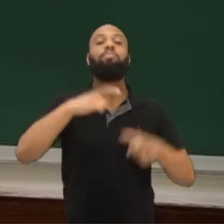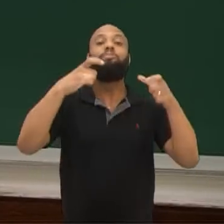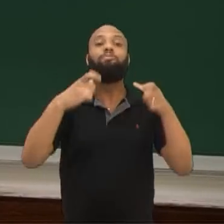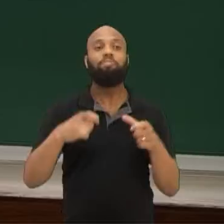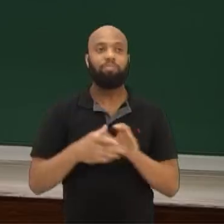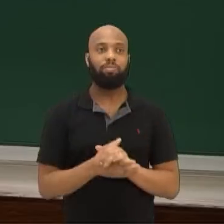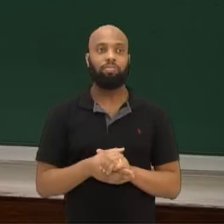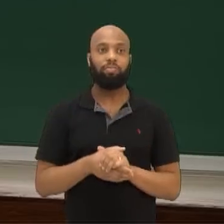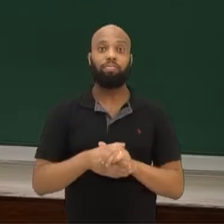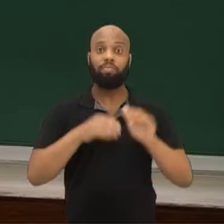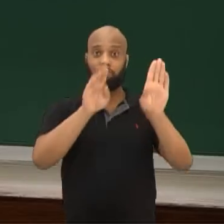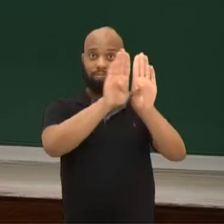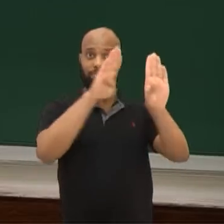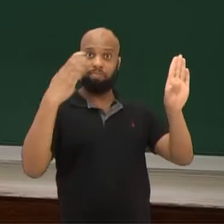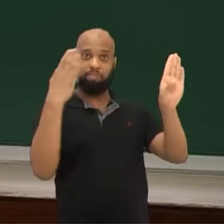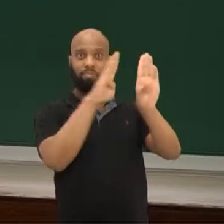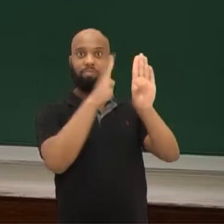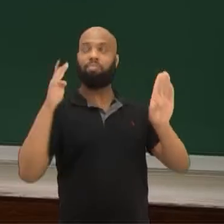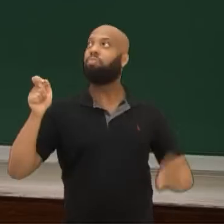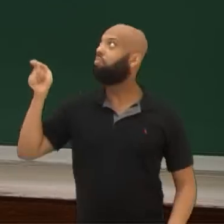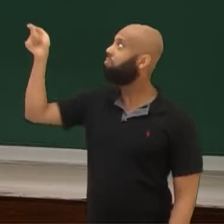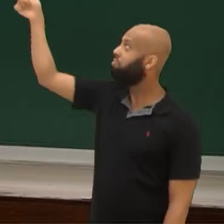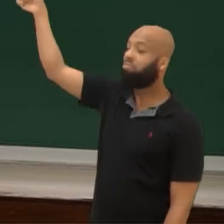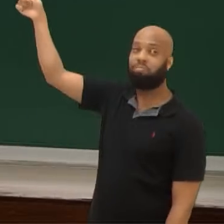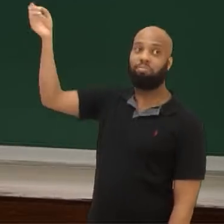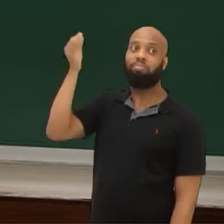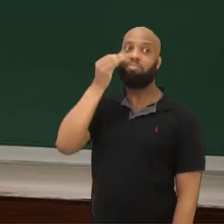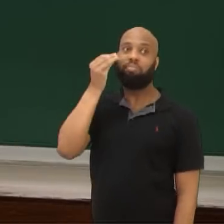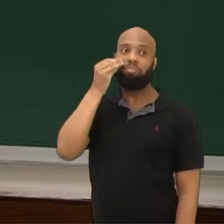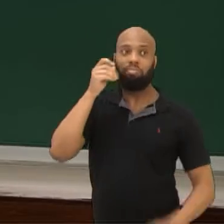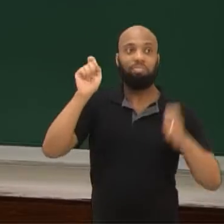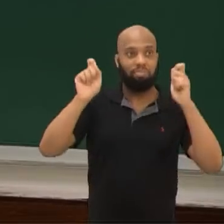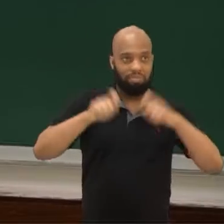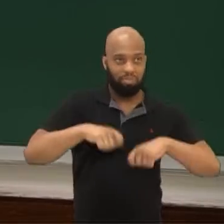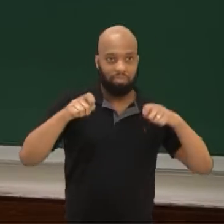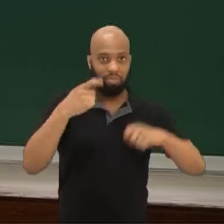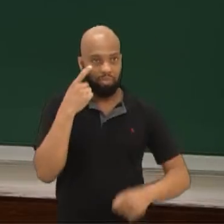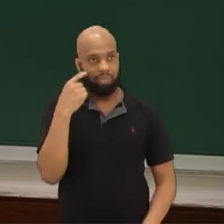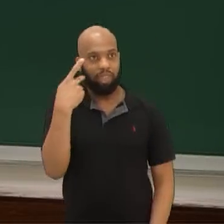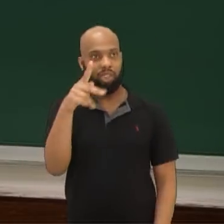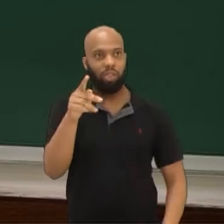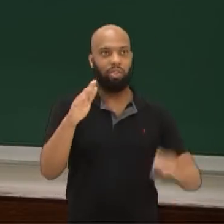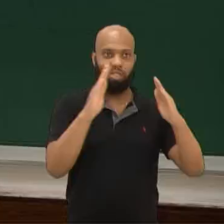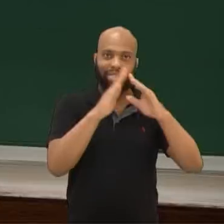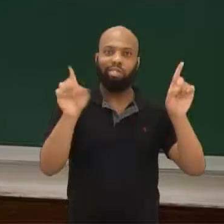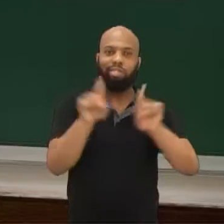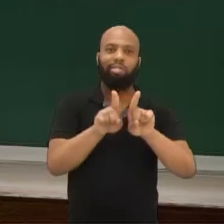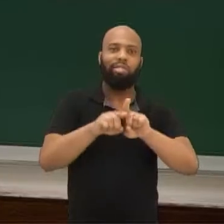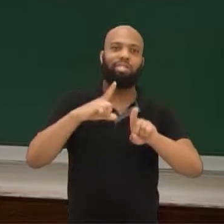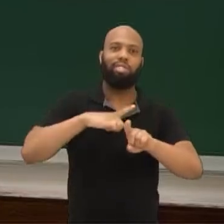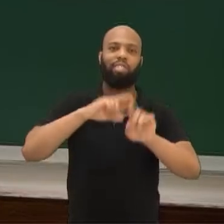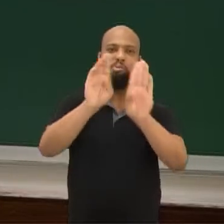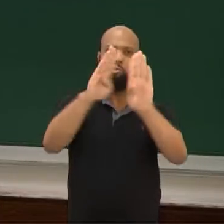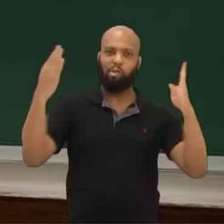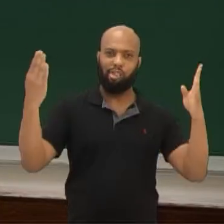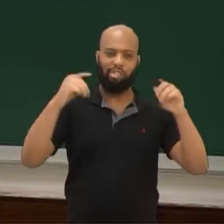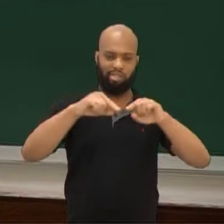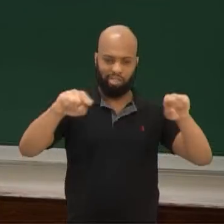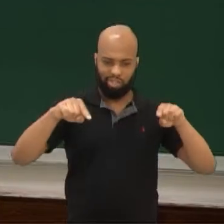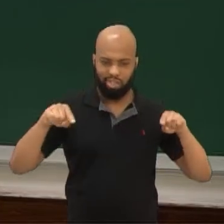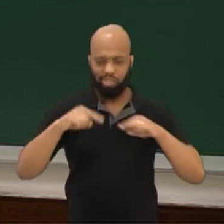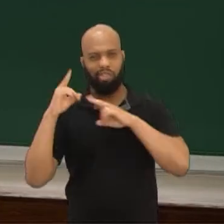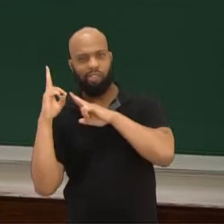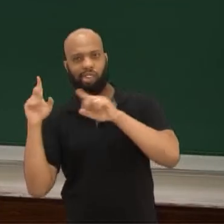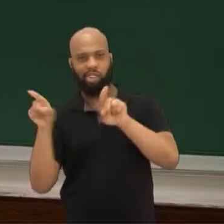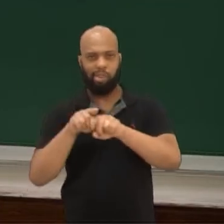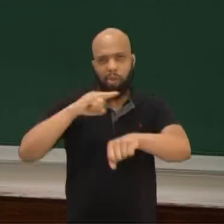desenho, né? Eu coloquei também o canto da porta. A porta de vocês tem uma porta, ou a porta do quarto, a porta do banheiro, a porta da entrada